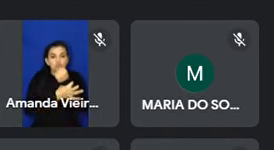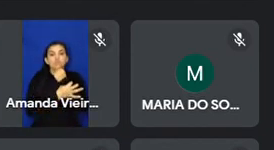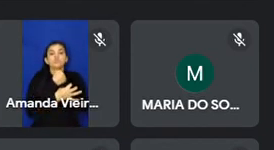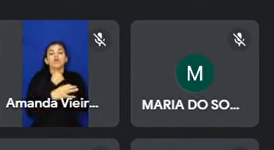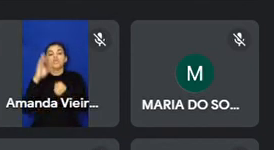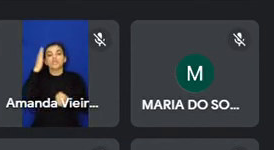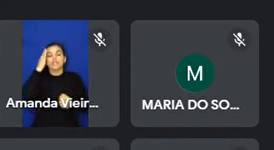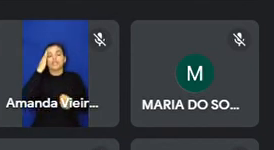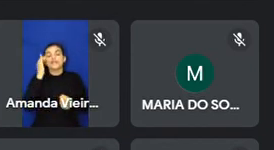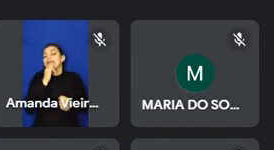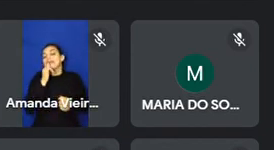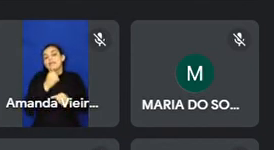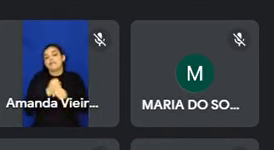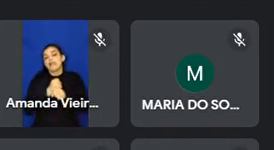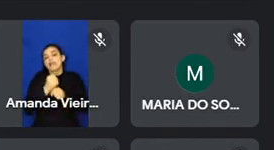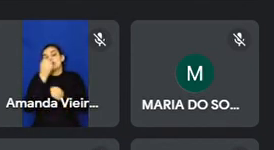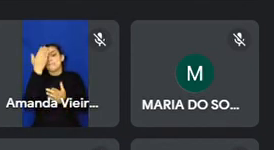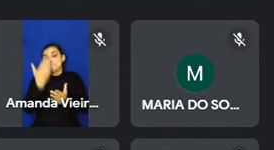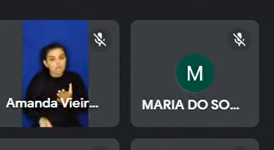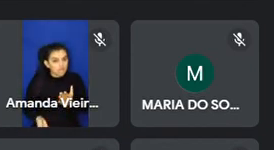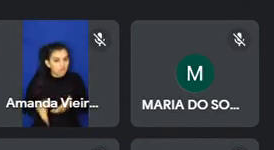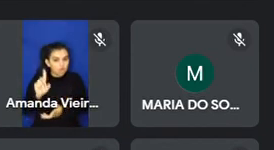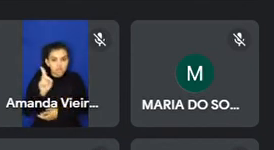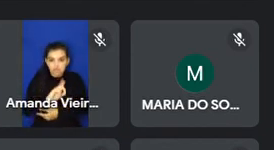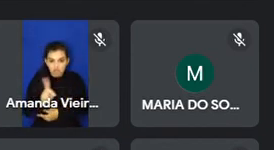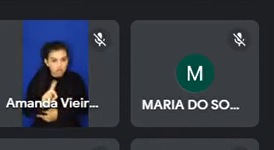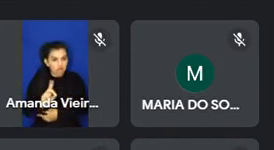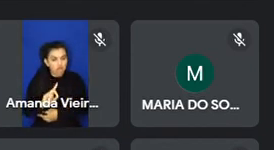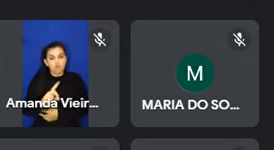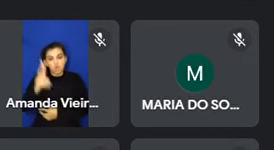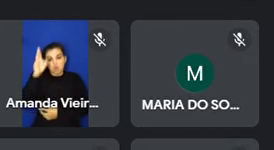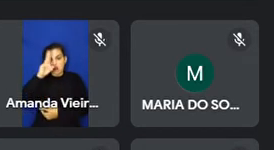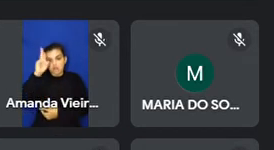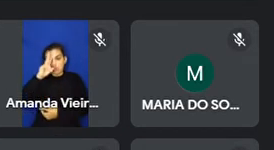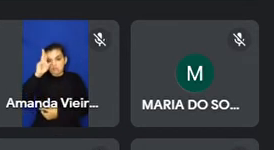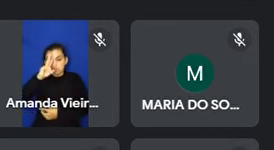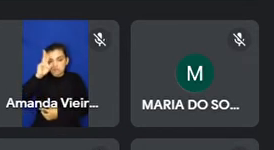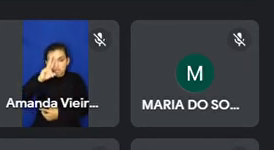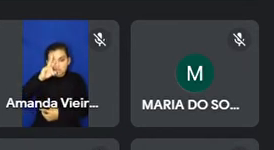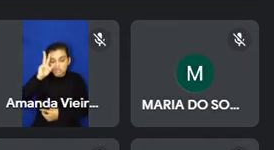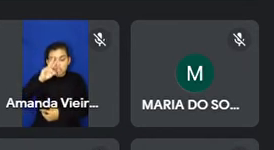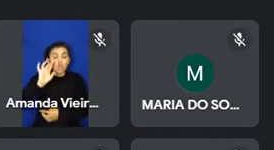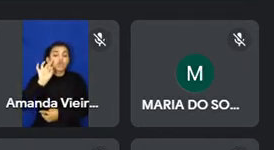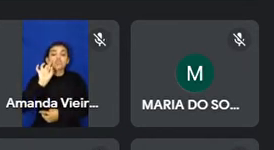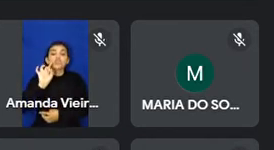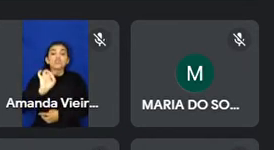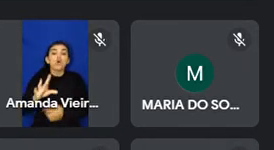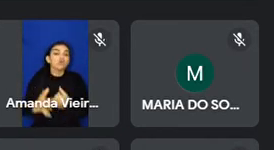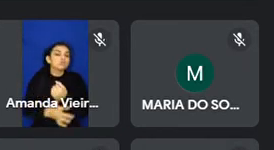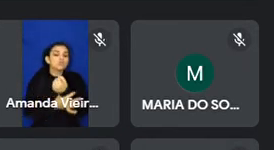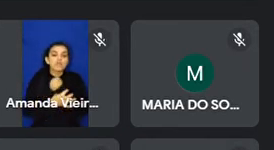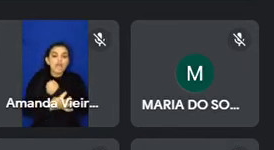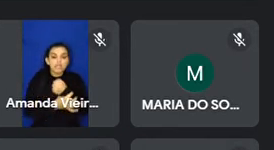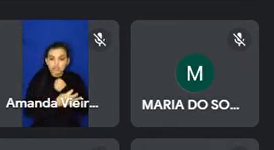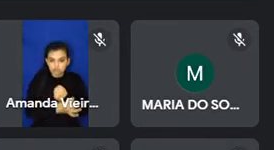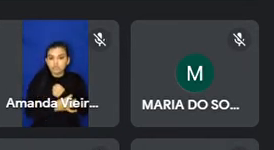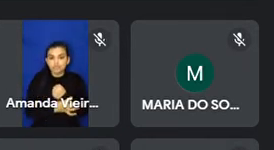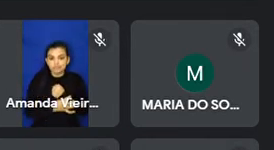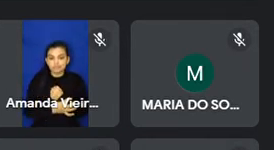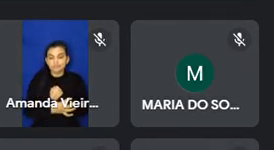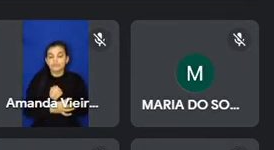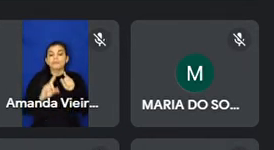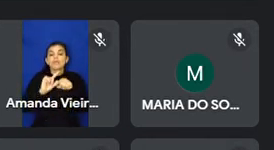perde todos os nossos células de memória, certo? É só uma garantia. E quando a gente vai se